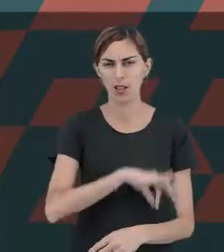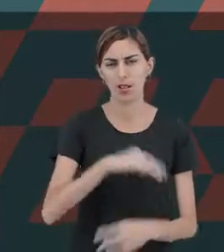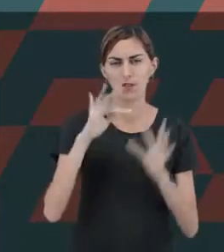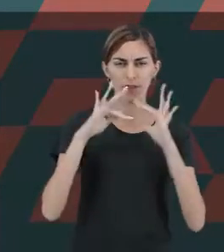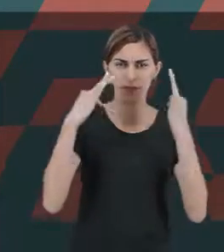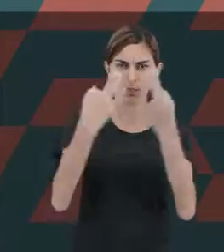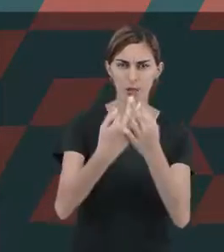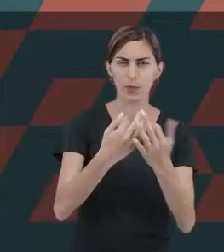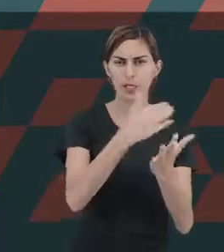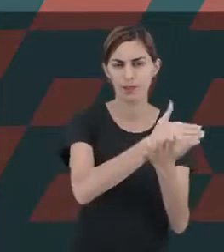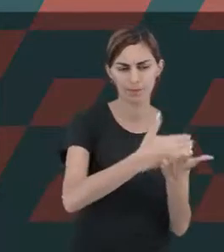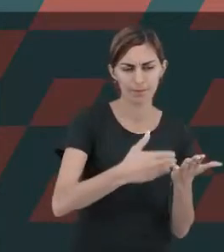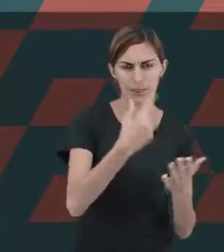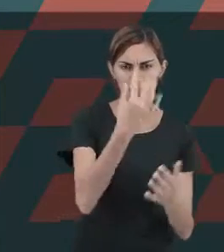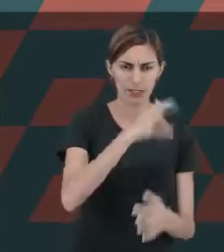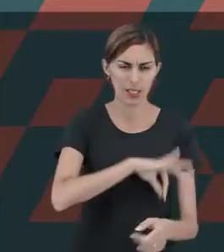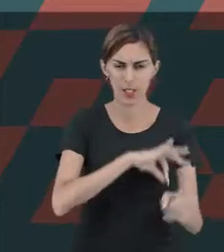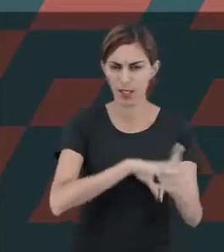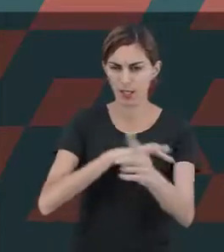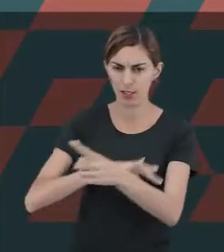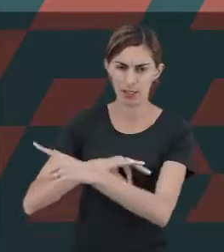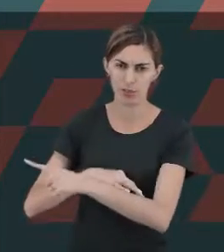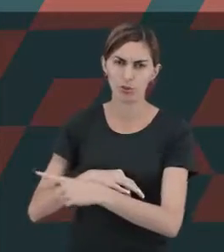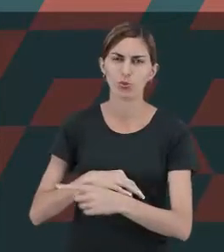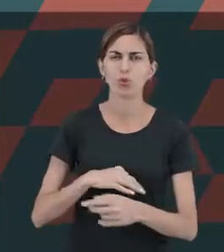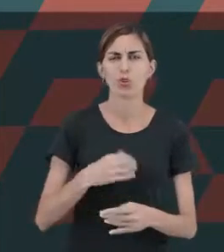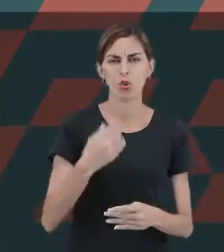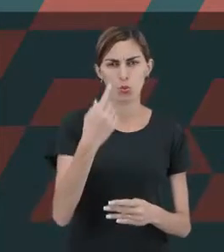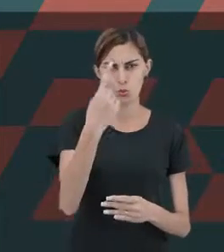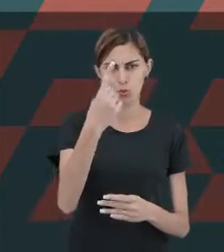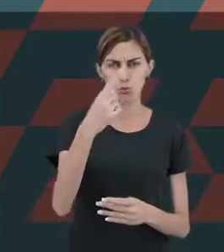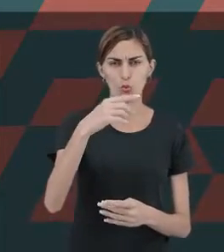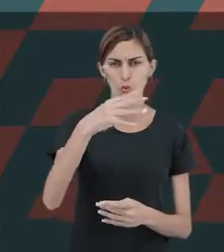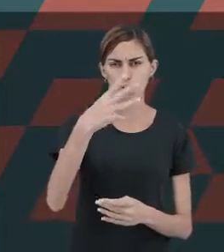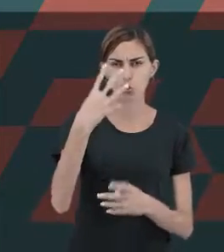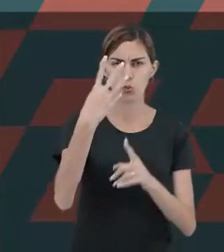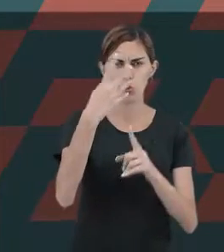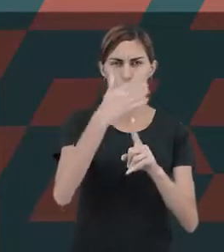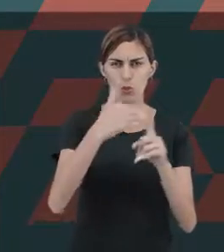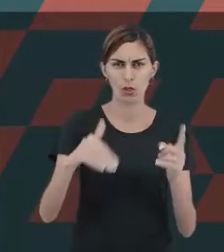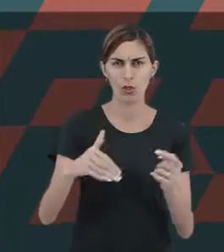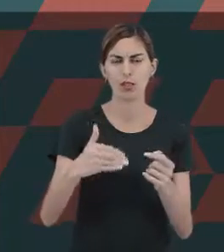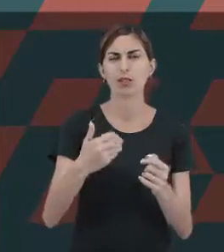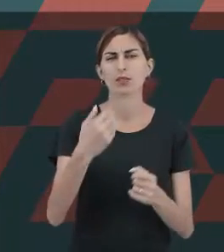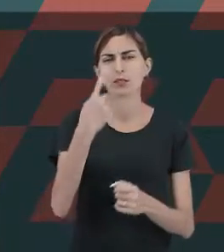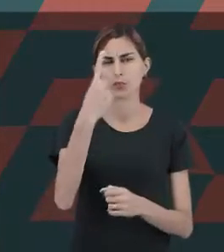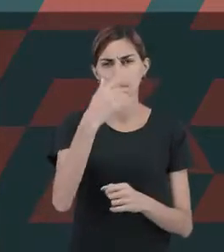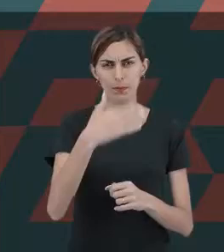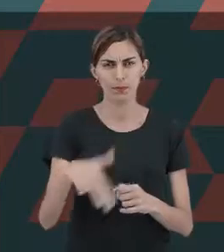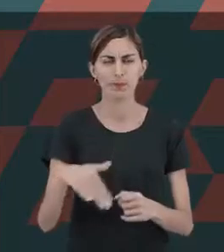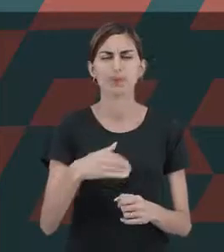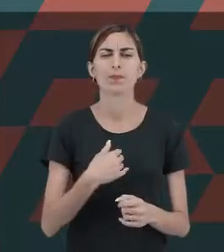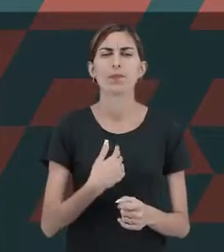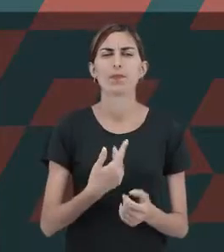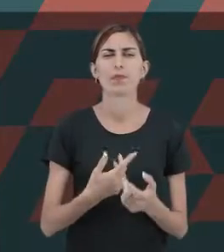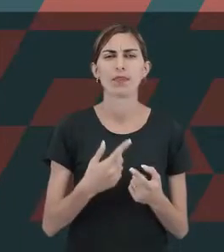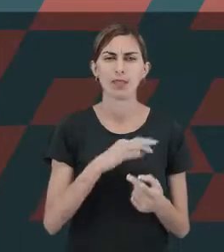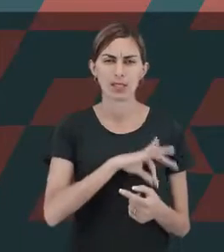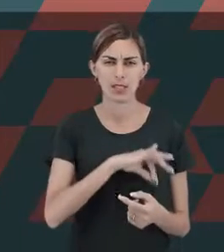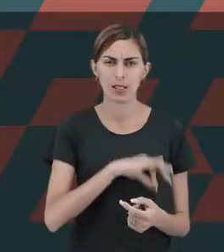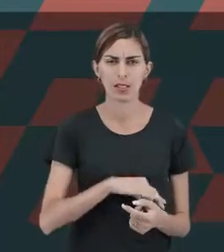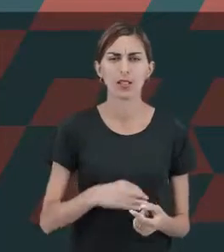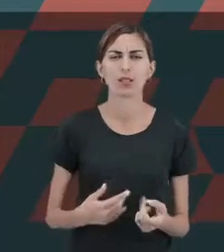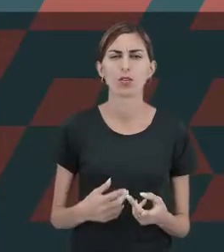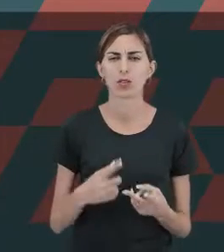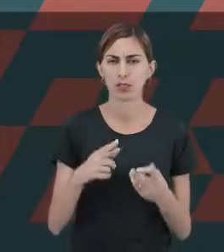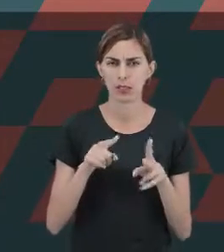pela divisão per capita ultrapasse 1/4 do salário mínimo não terá direito. O segundo auxílio